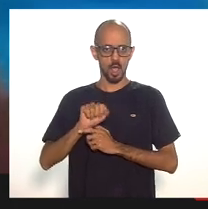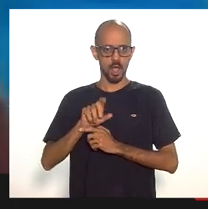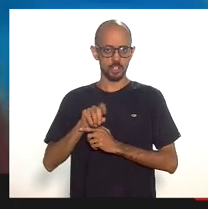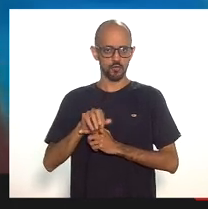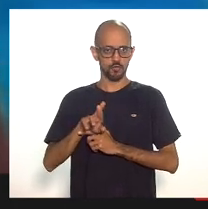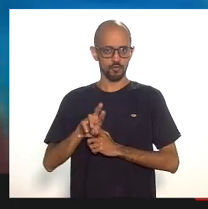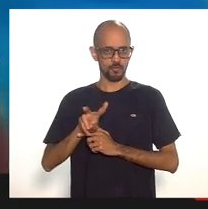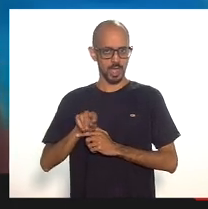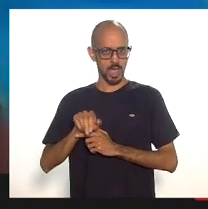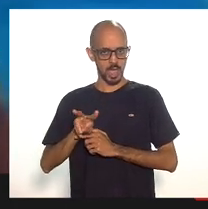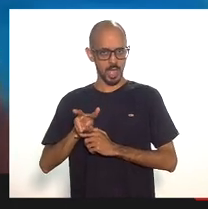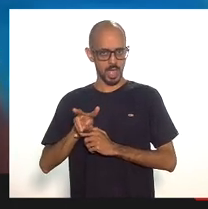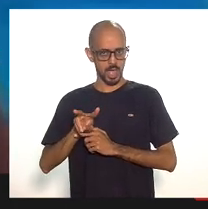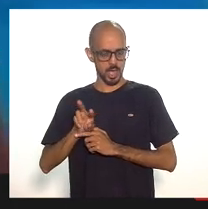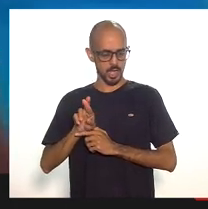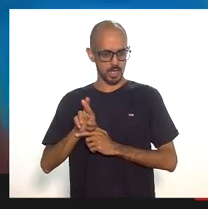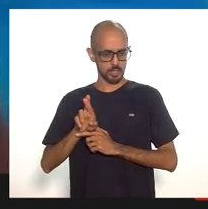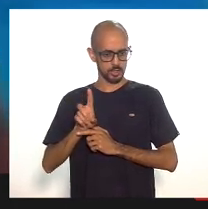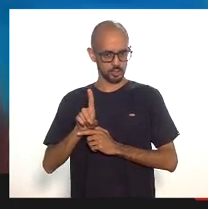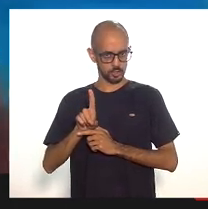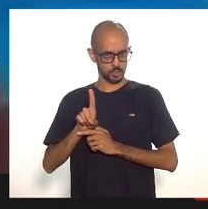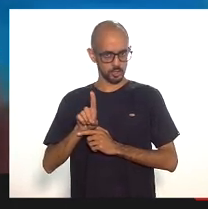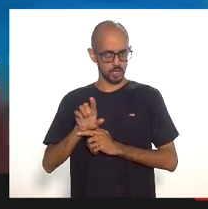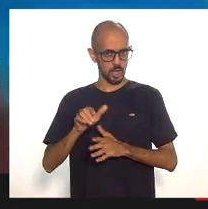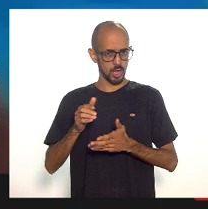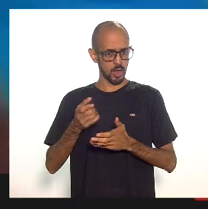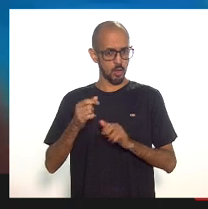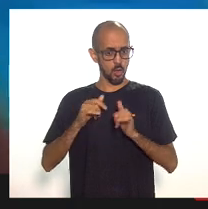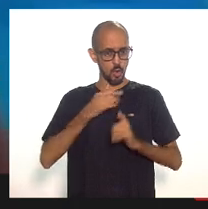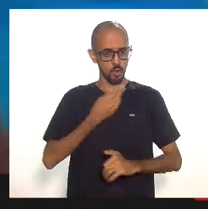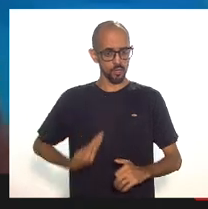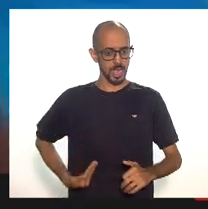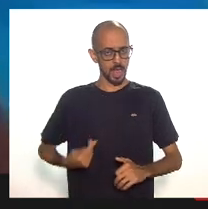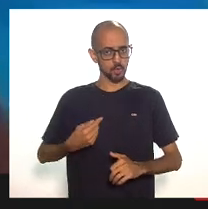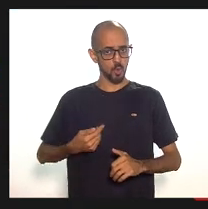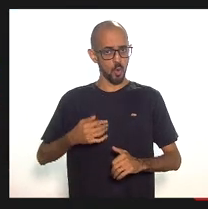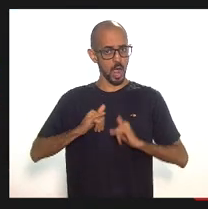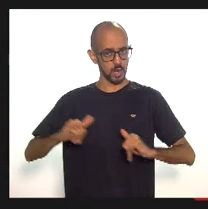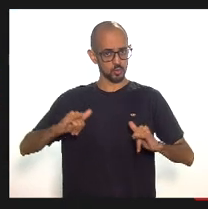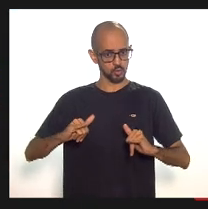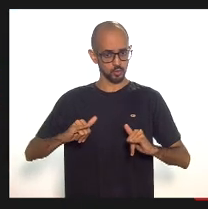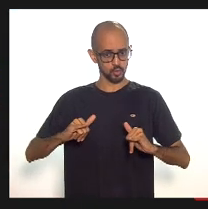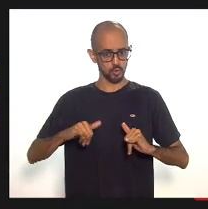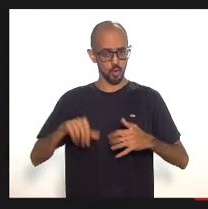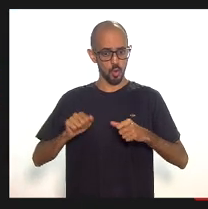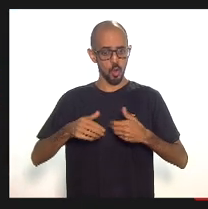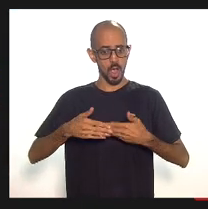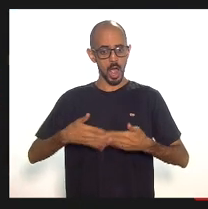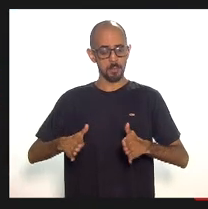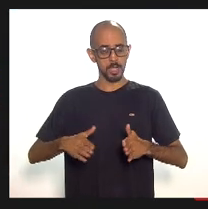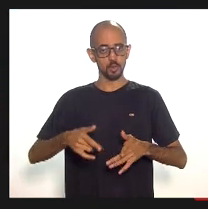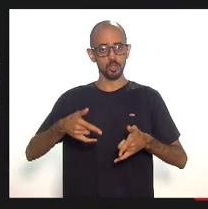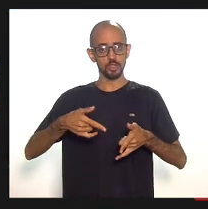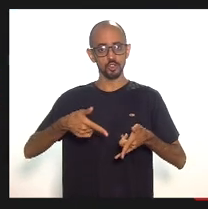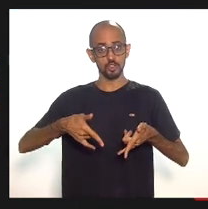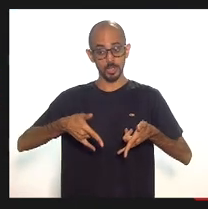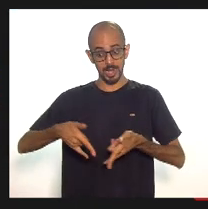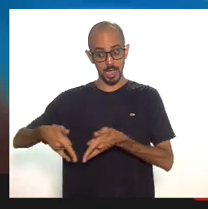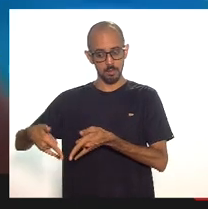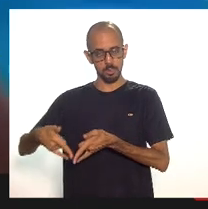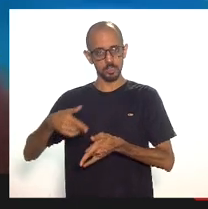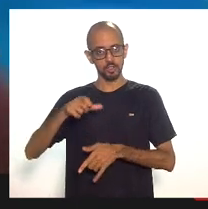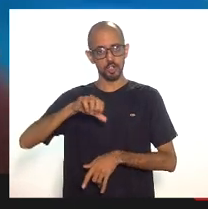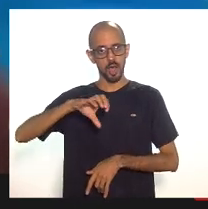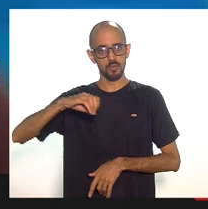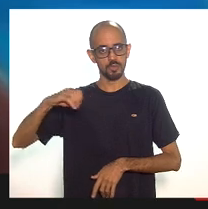O governador anunciou a abertura de 940 leitos. Há 2 semanas atrás, o governador do estado anunciou, dizendo que